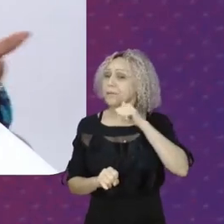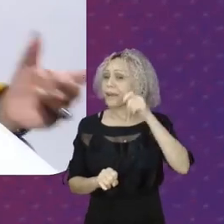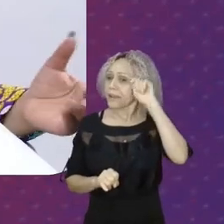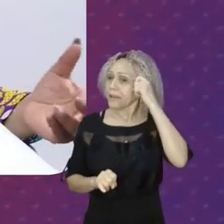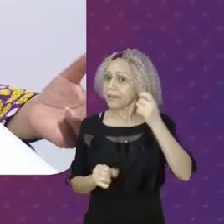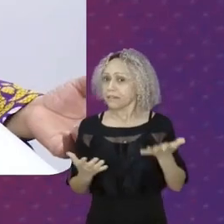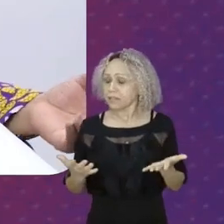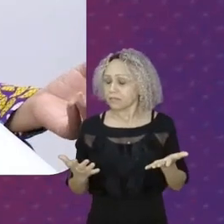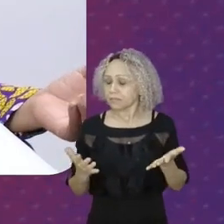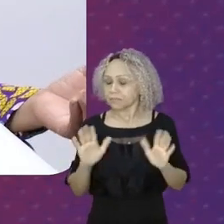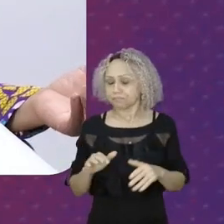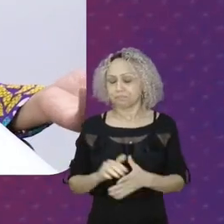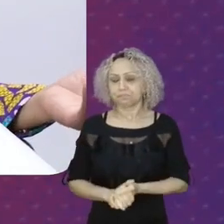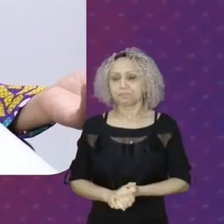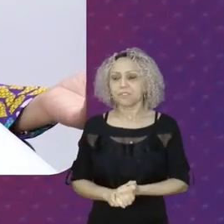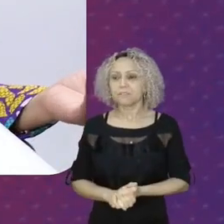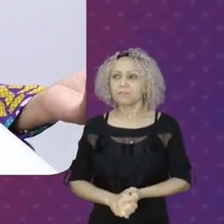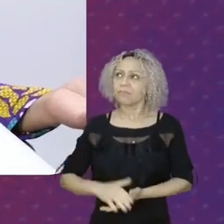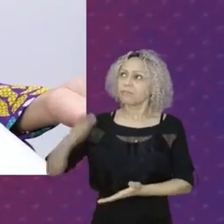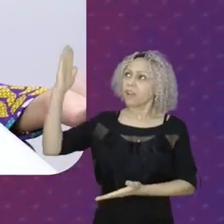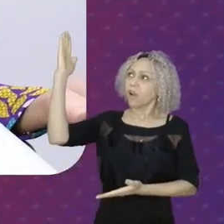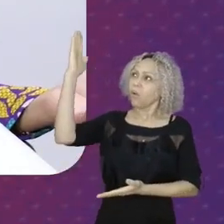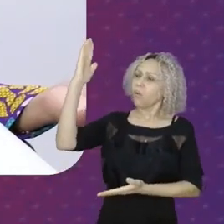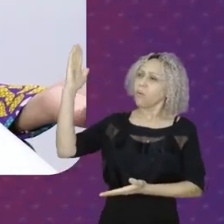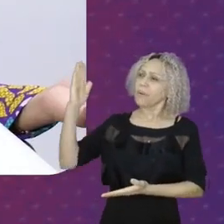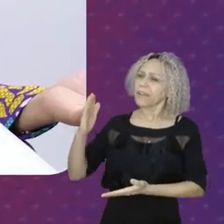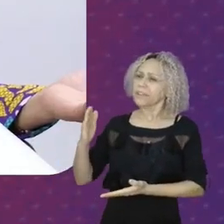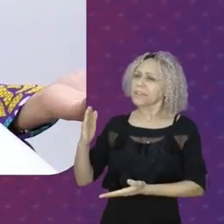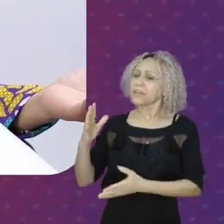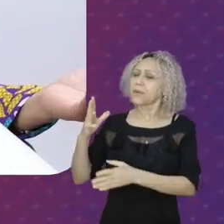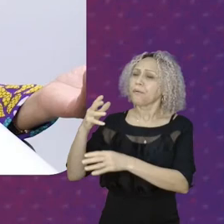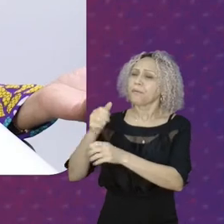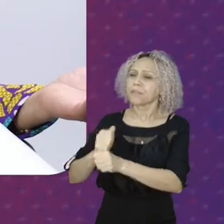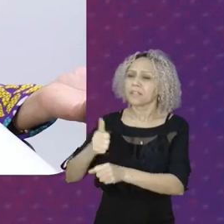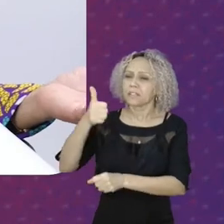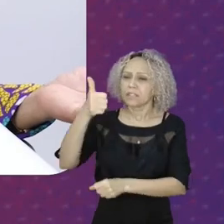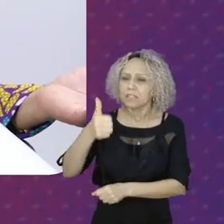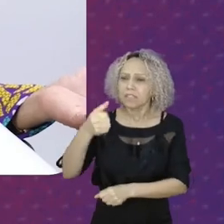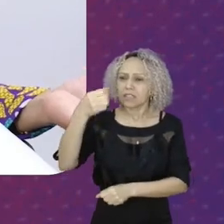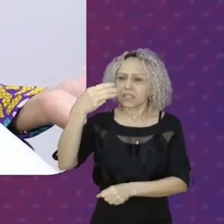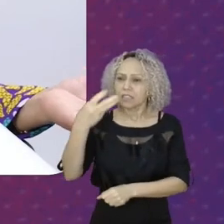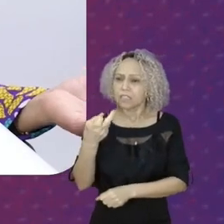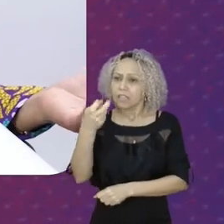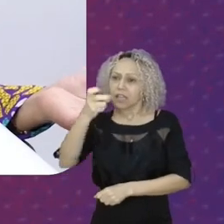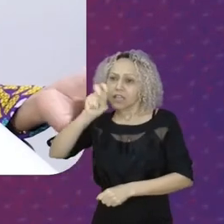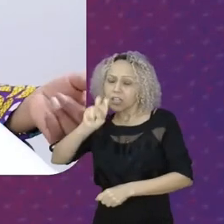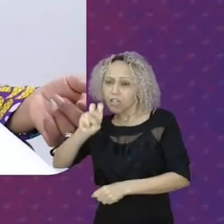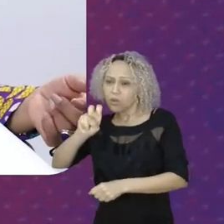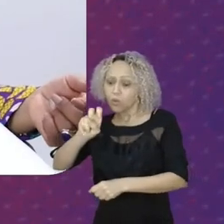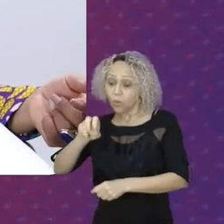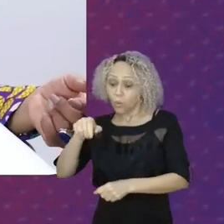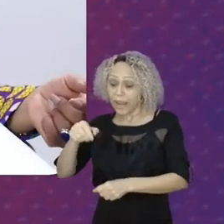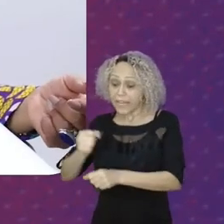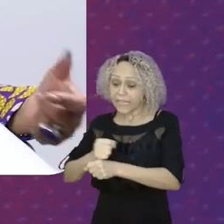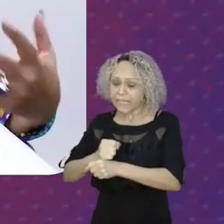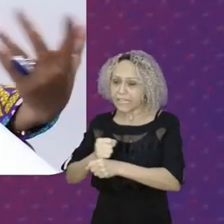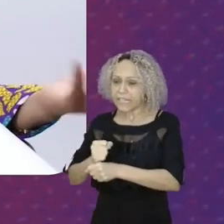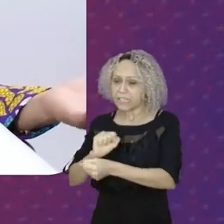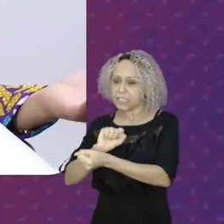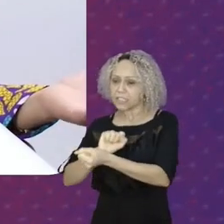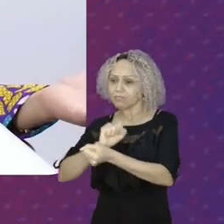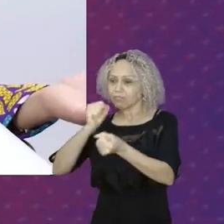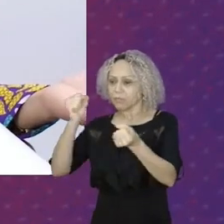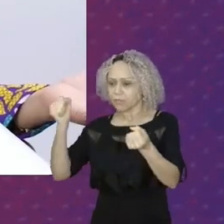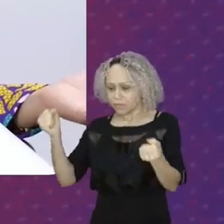Brasil tem 135 anos de abolição da escravatura, fez este ano,